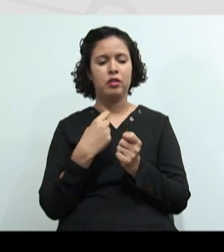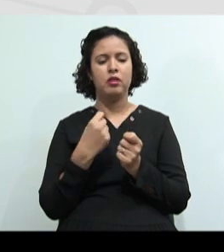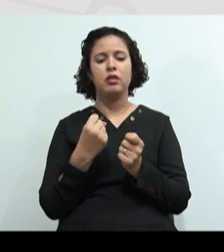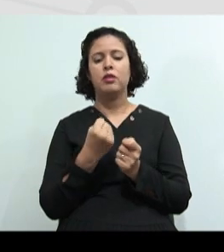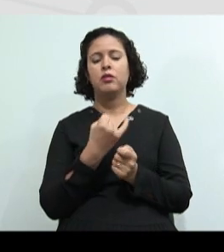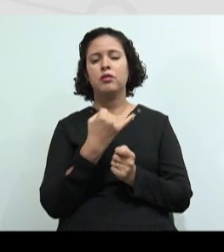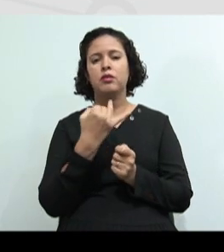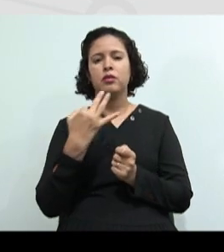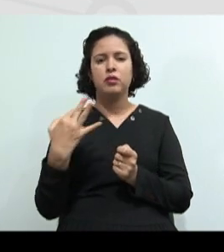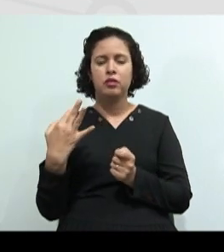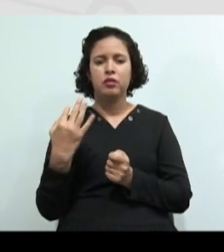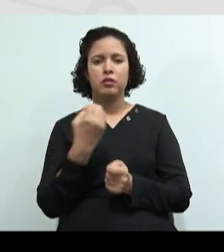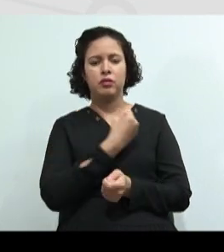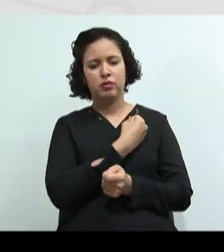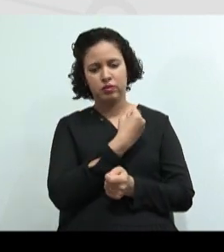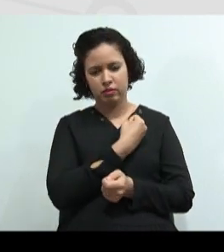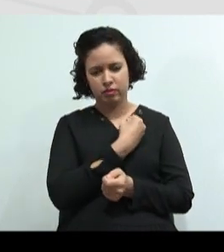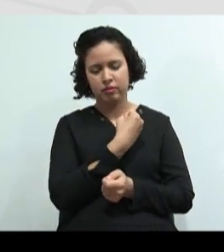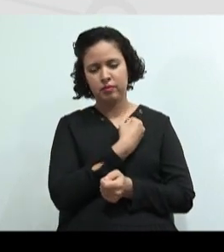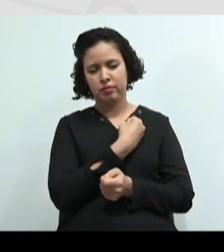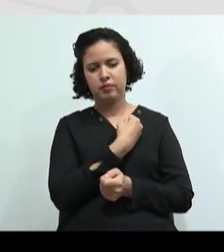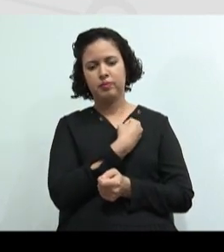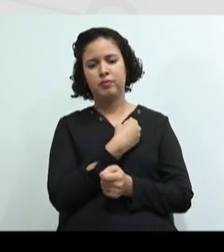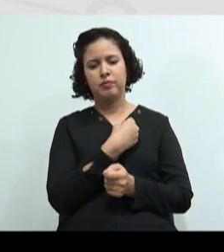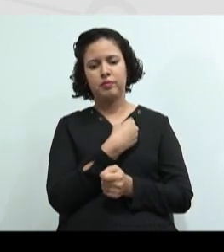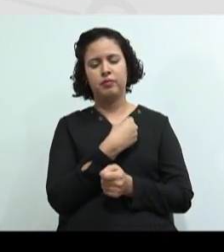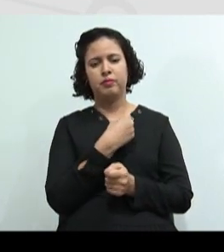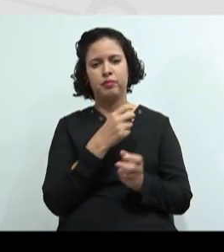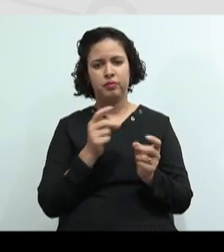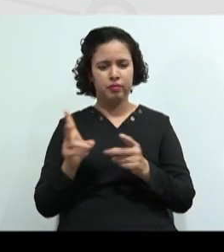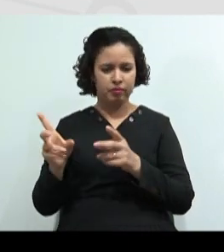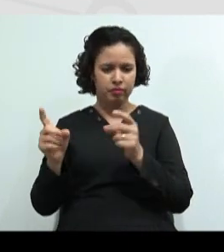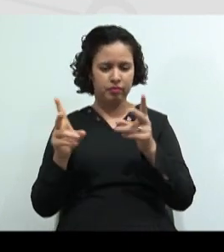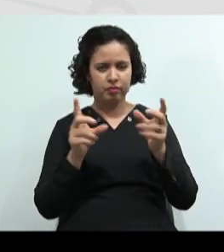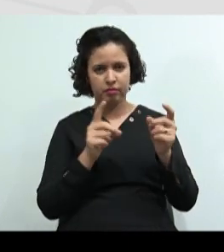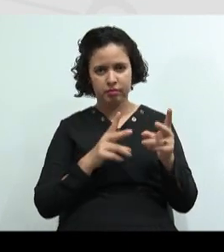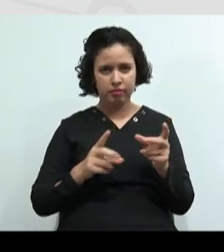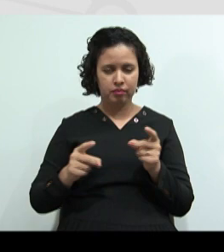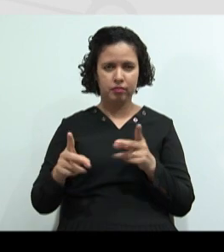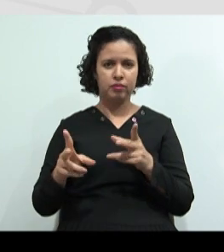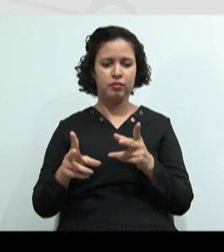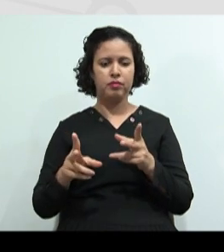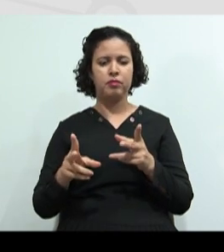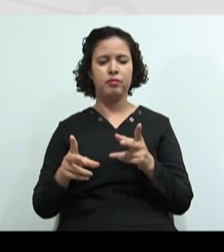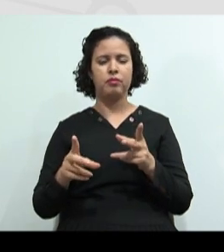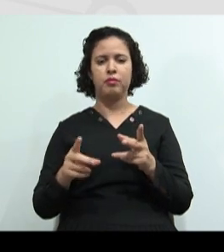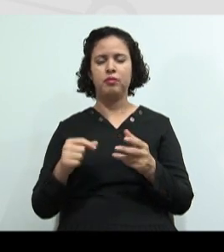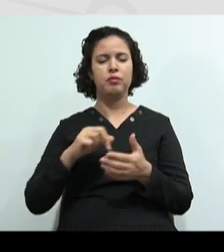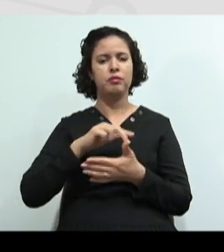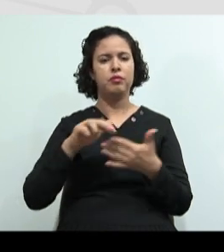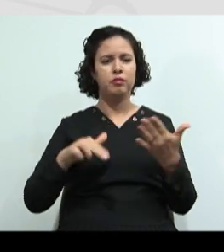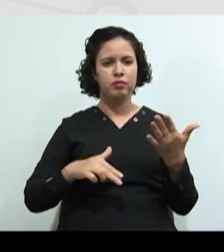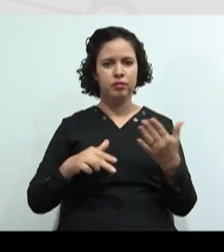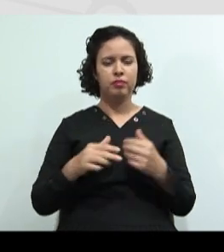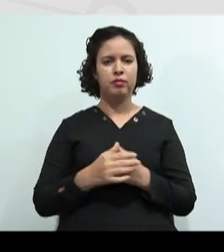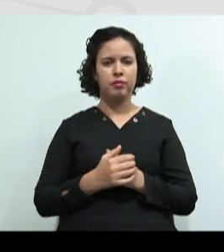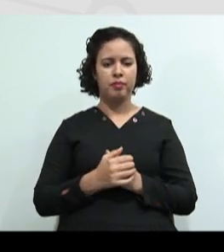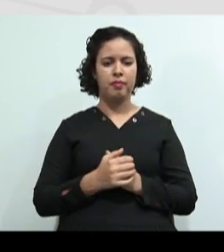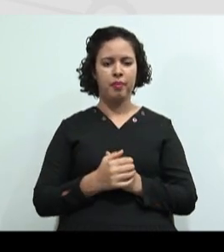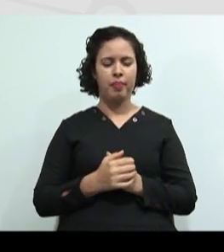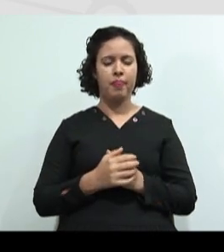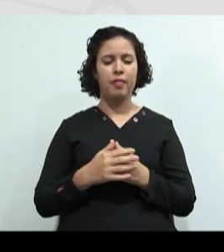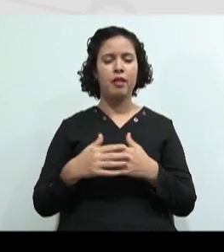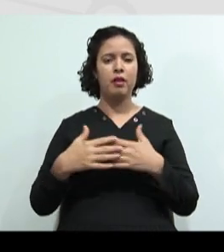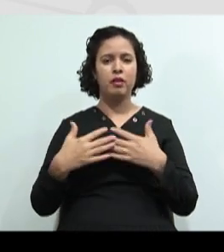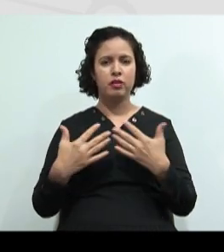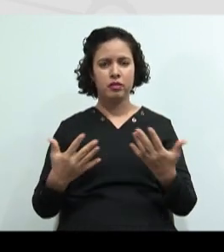né, como o número de empregados, volume de produção, volume de vendas, percentual de rotação de estoques, etc. Esses padrões de